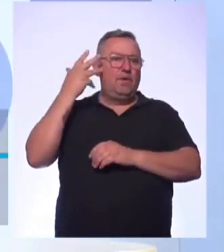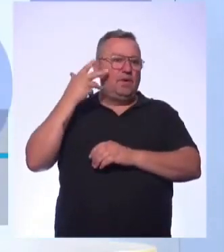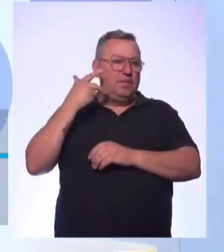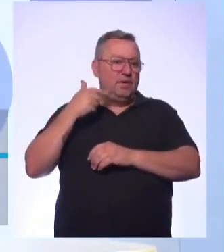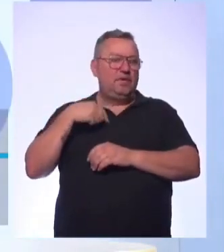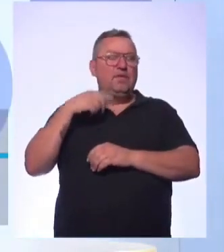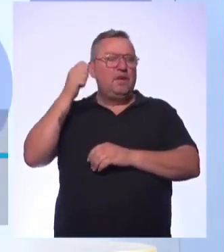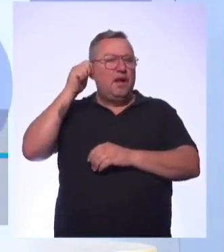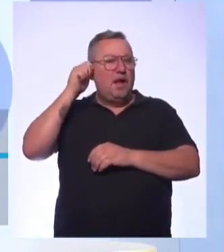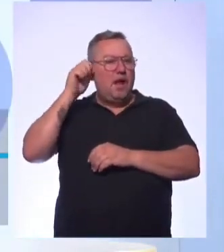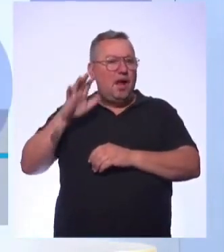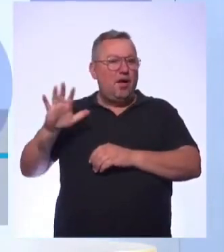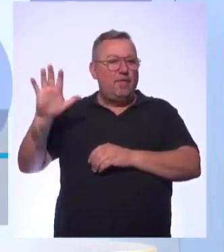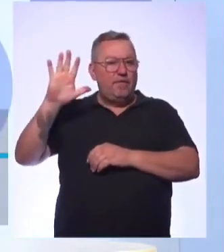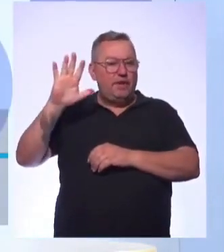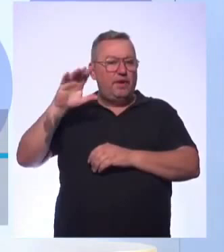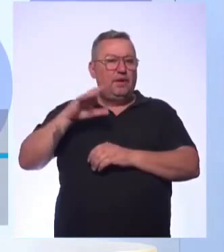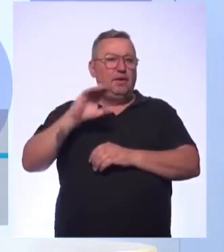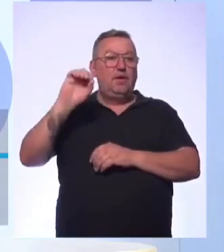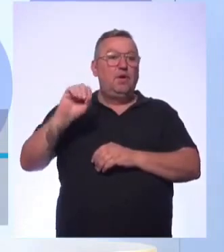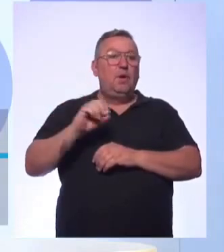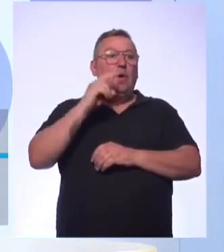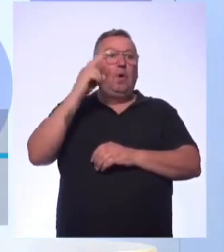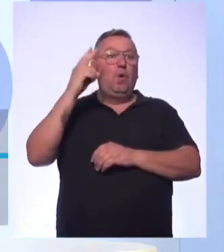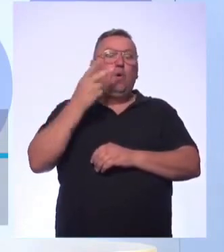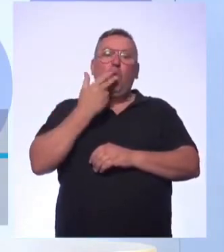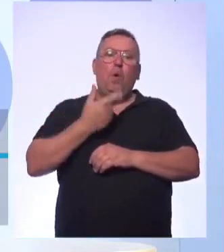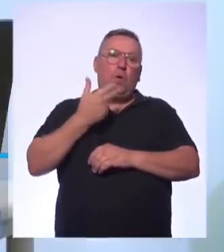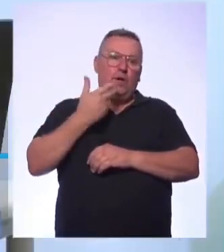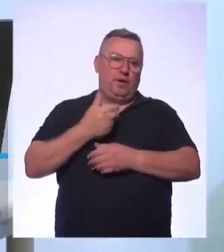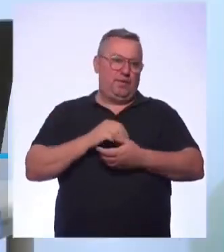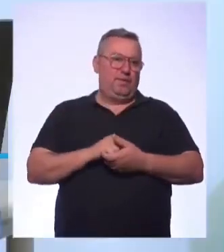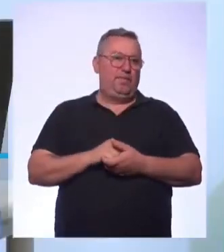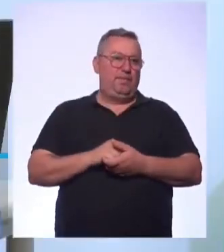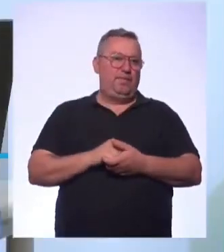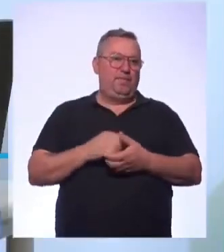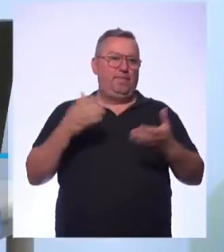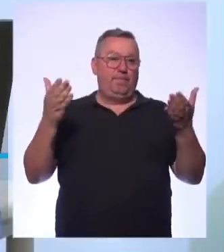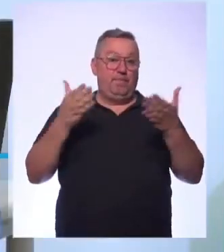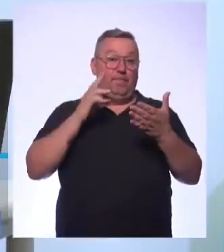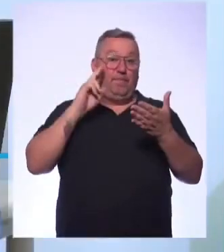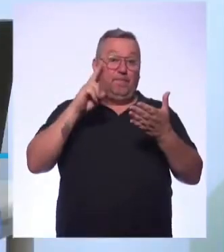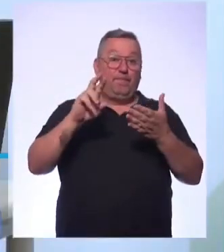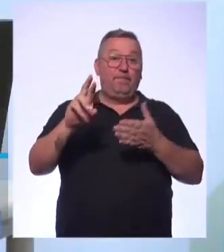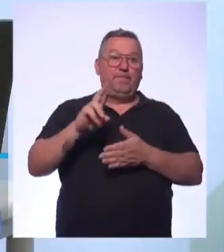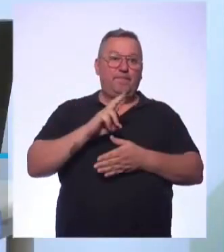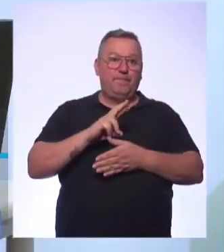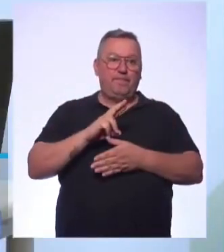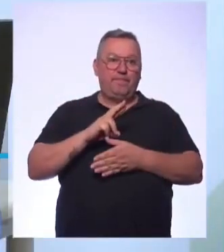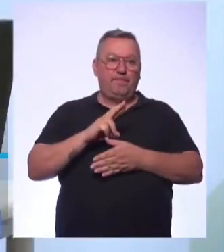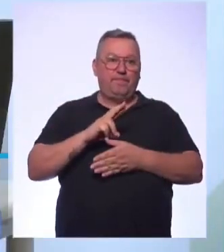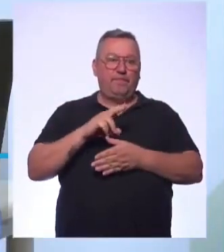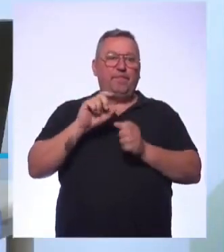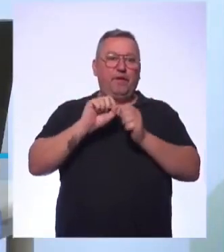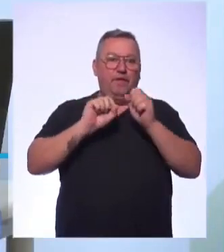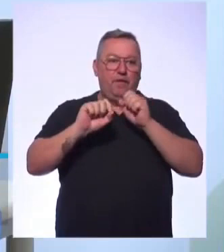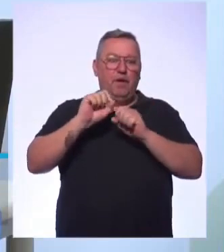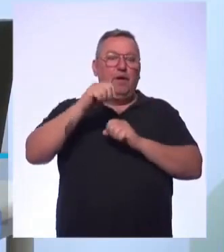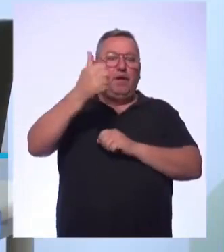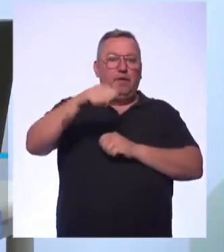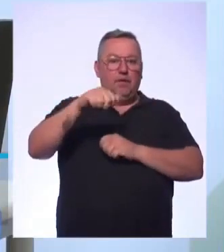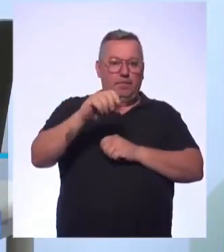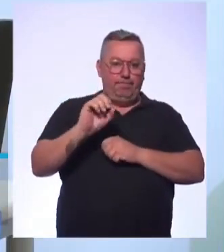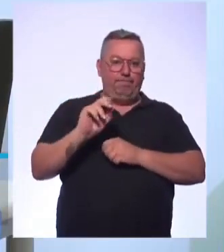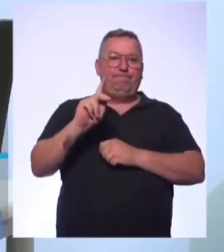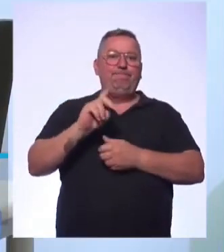África, né? O que chama mais atenção ou o colorido. Tá, então a gente vai agora verificar as respostas da 1 lá que a gente fez e a gente vai analisando uma